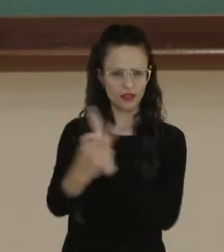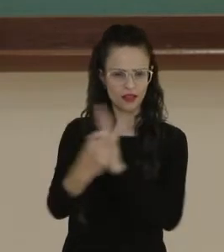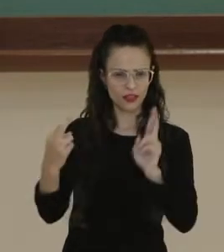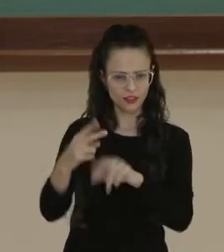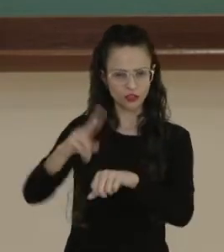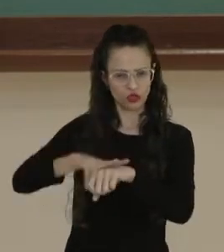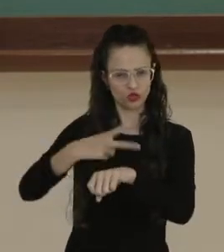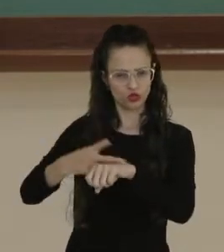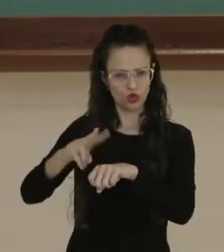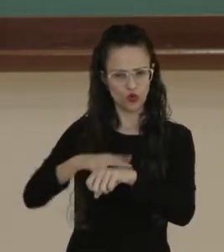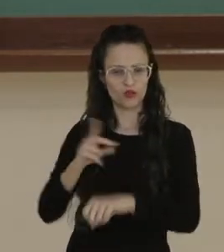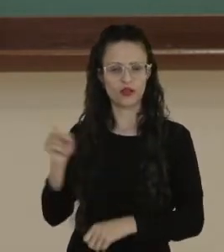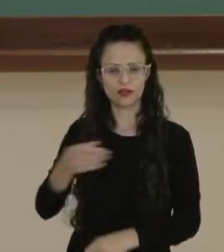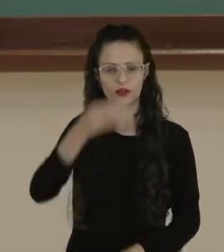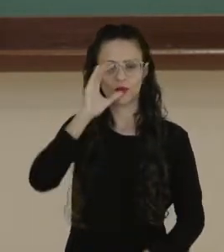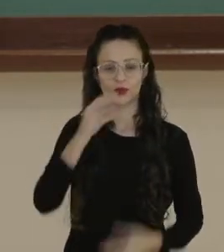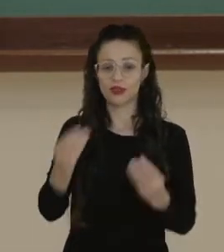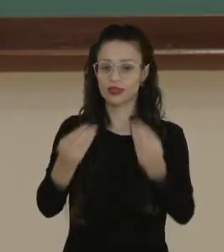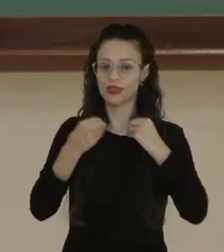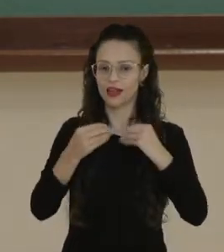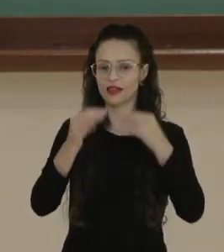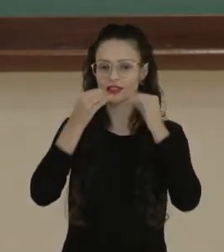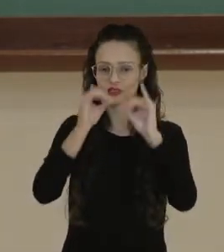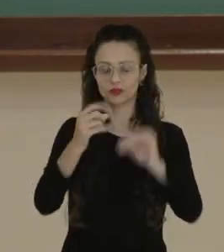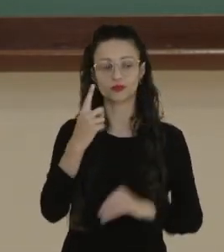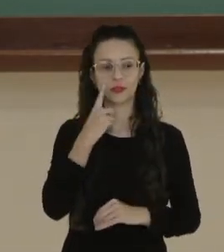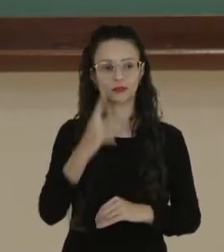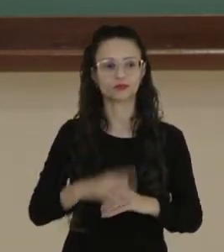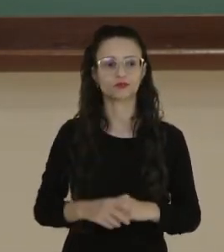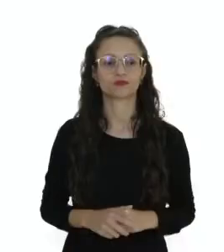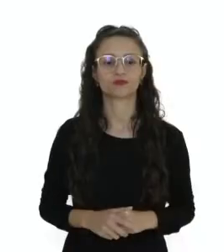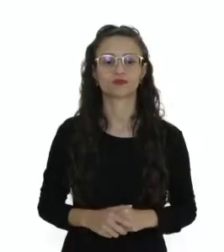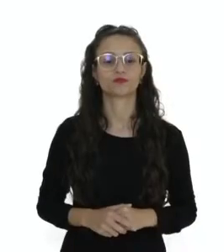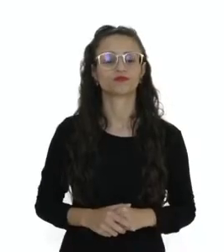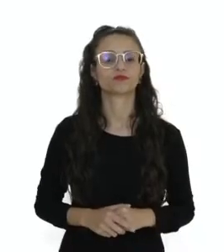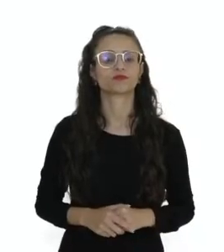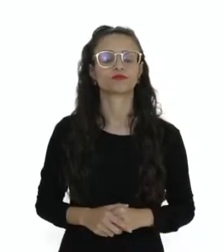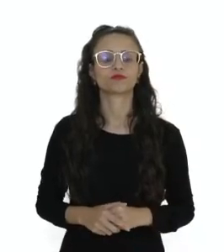do achocolatado que dá energia. Pois bem, vamos lá.